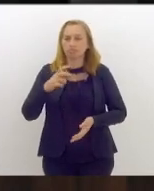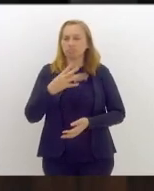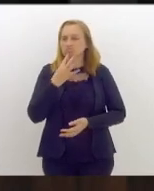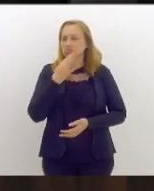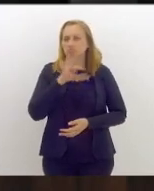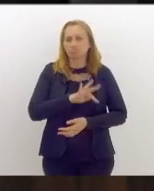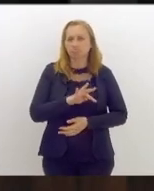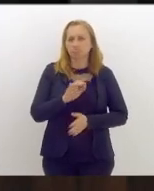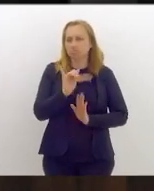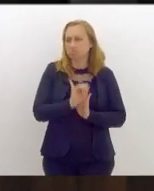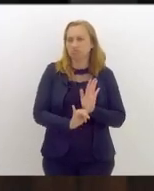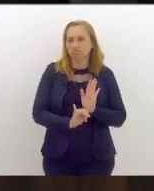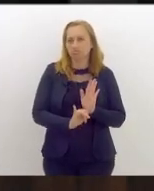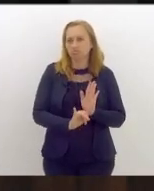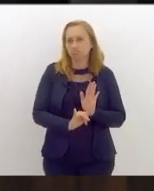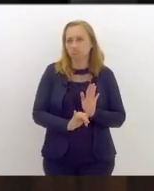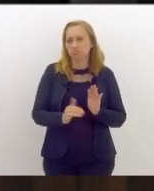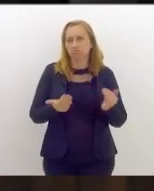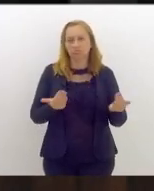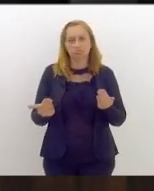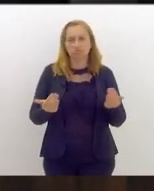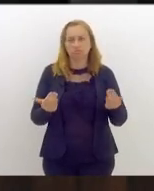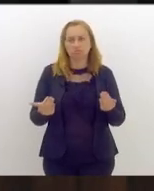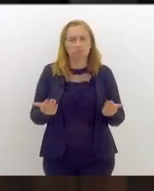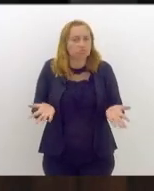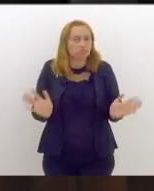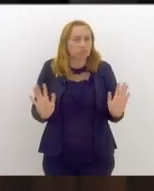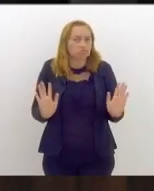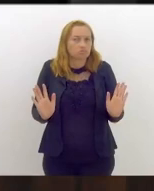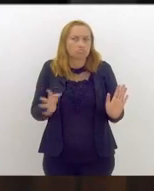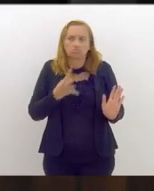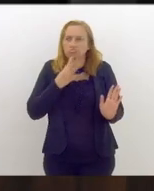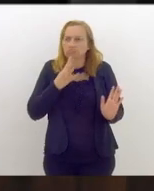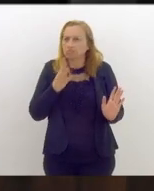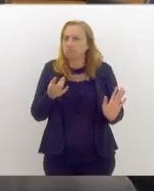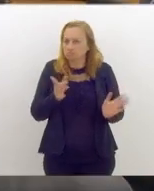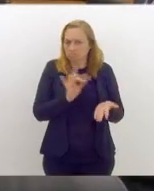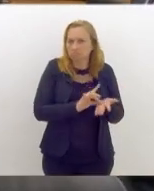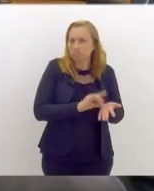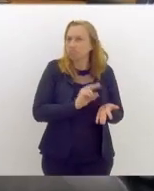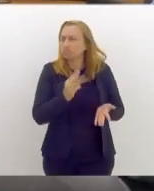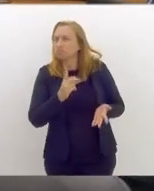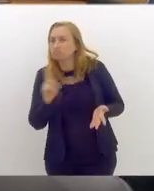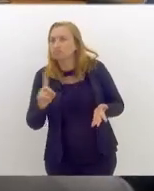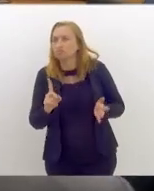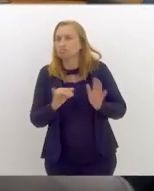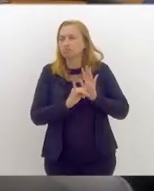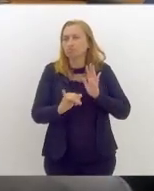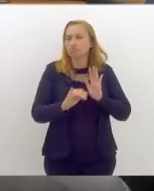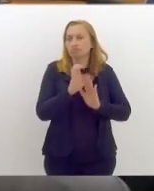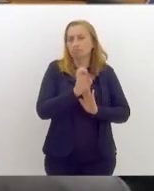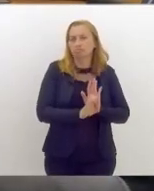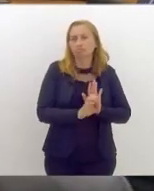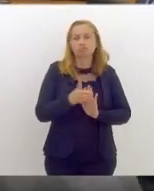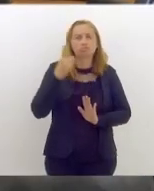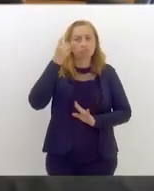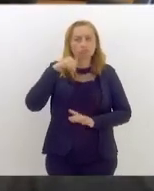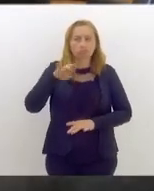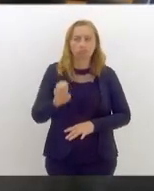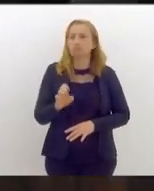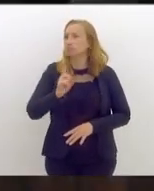o relatório paralelo ninguém conhece é verdade ou não ele foi publicado como emenda do deputado Alexandre Freire